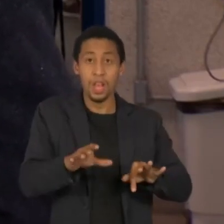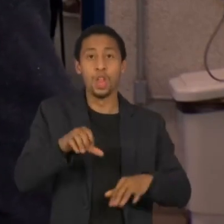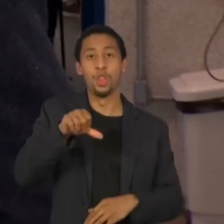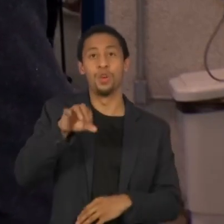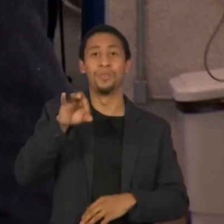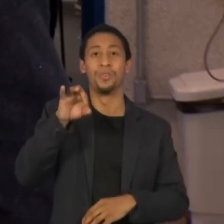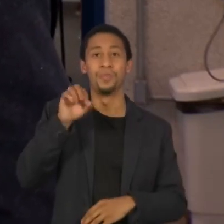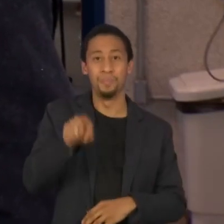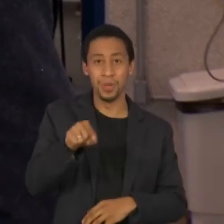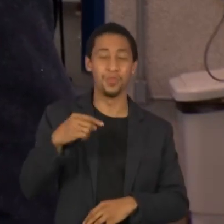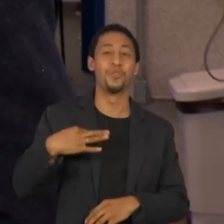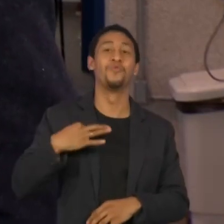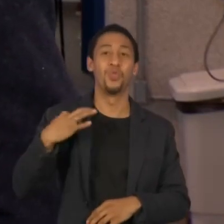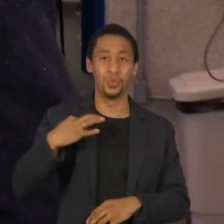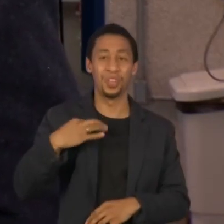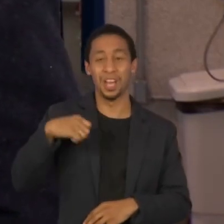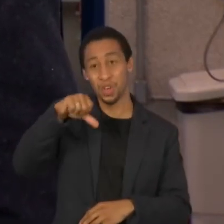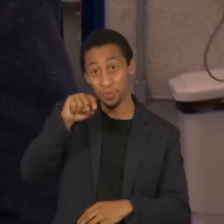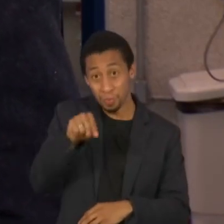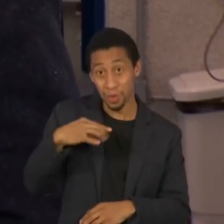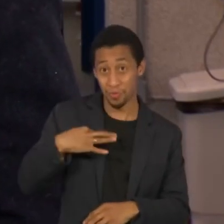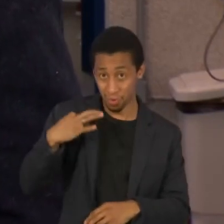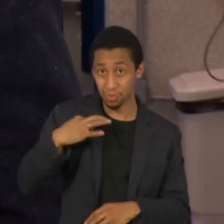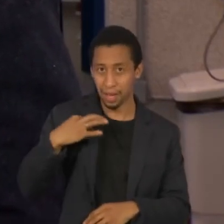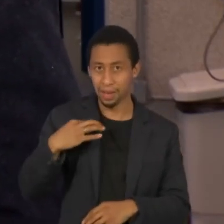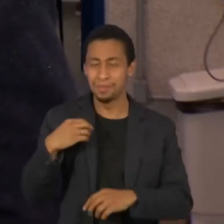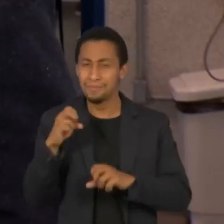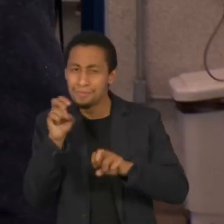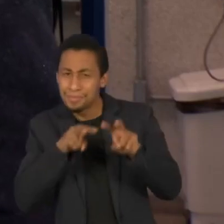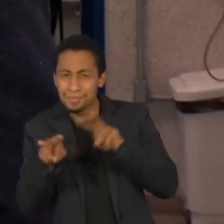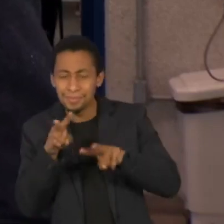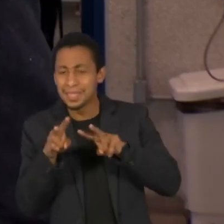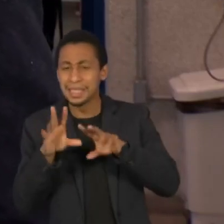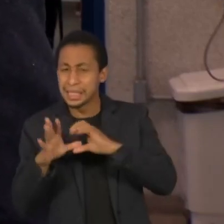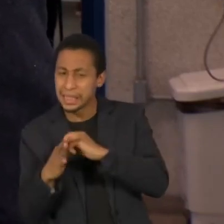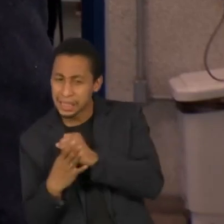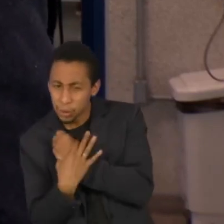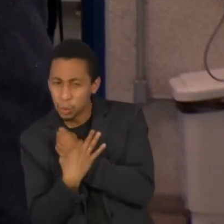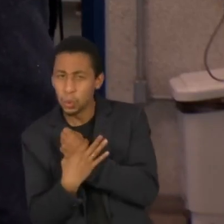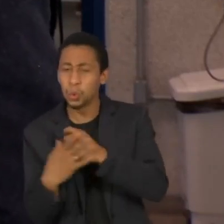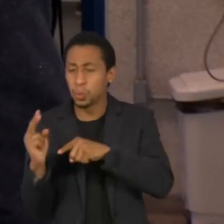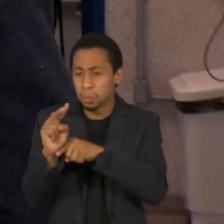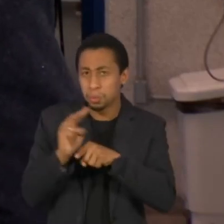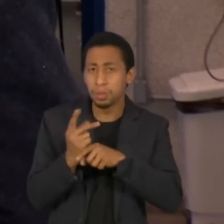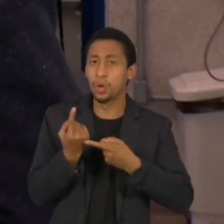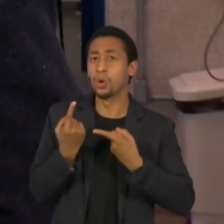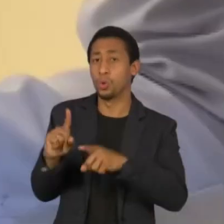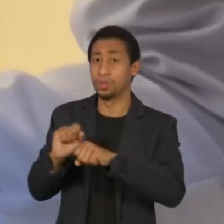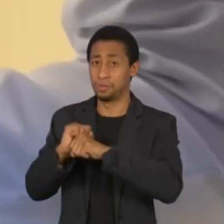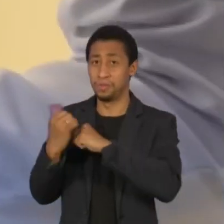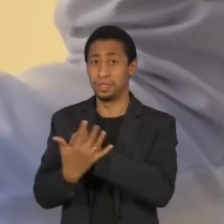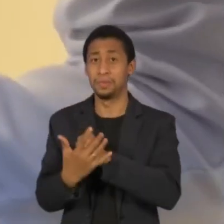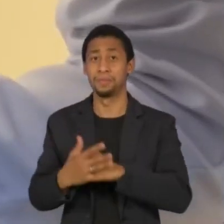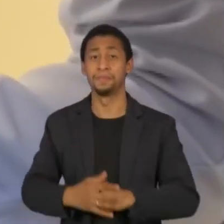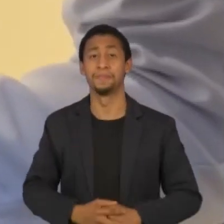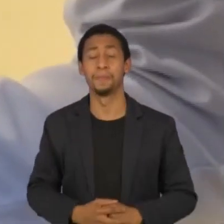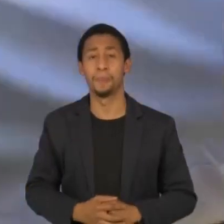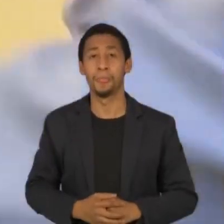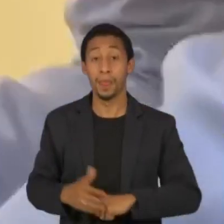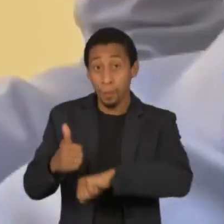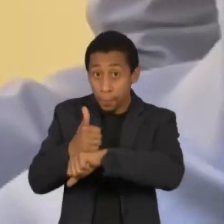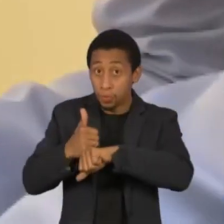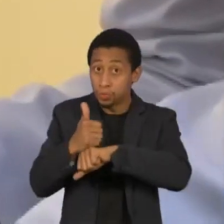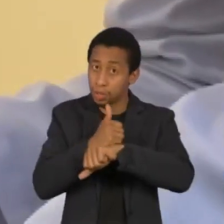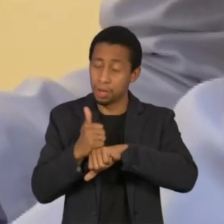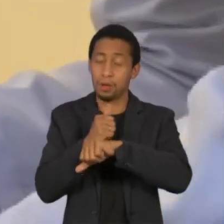mil voluntários. Serão verificadas a segurança e a eficácia na proteção contra a Covid-19. Profissionais do